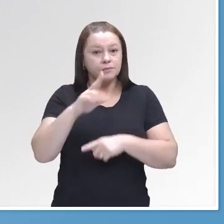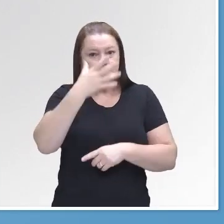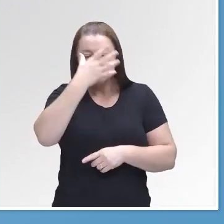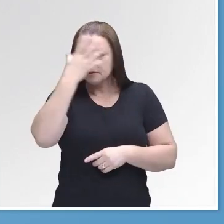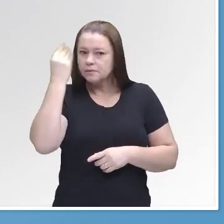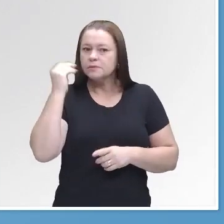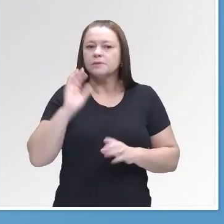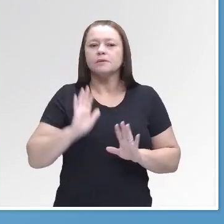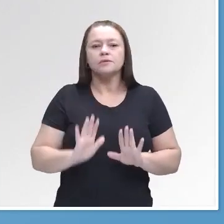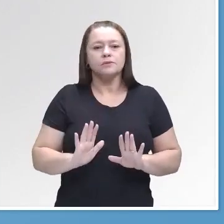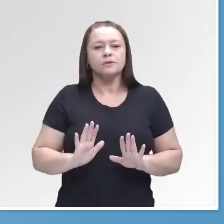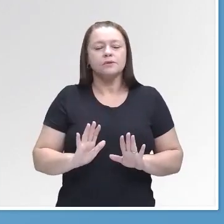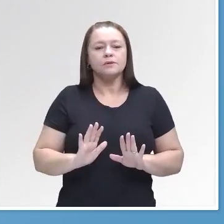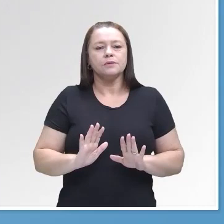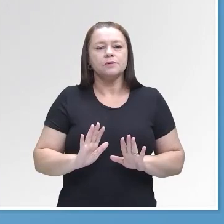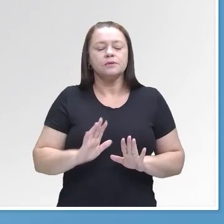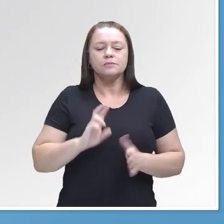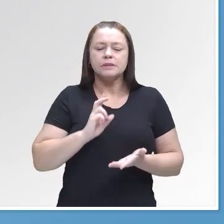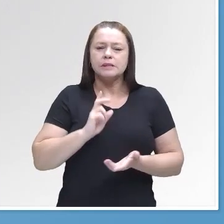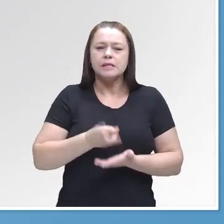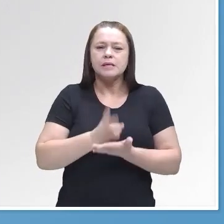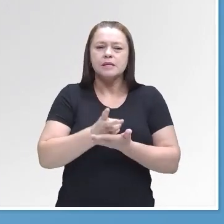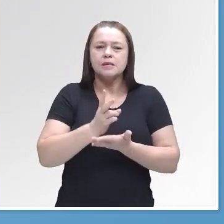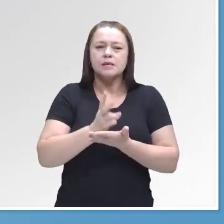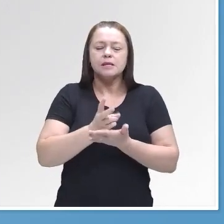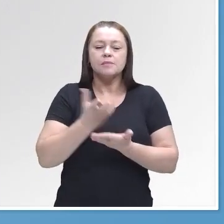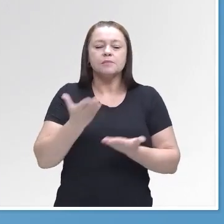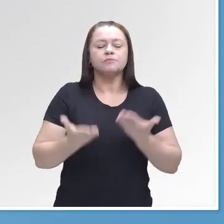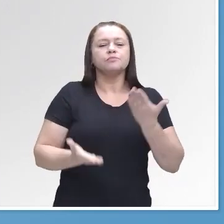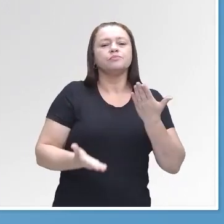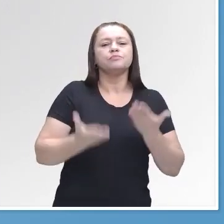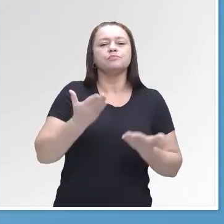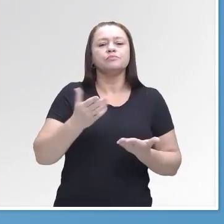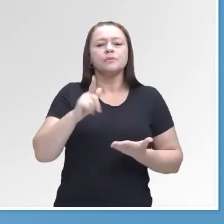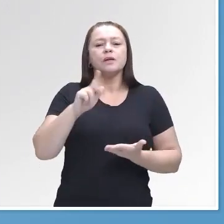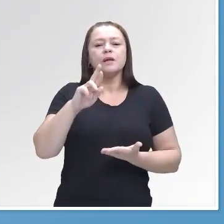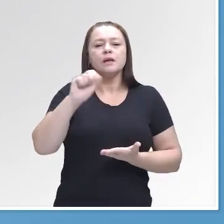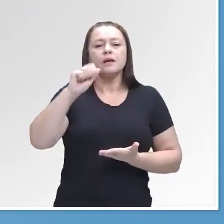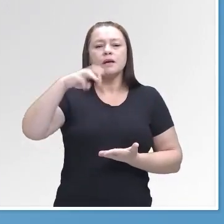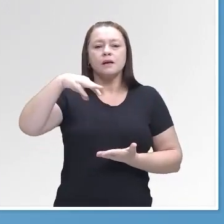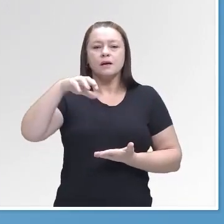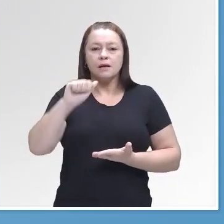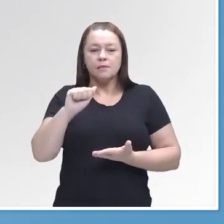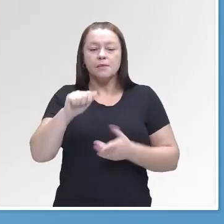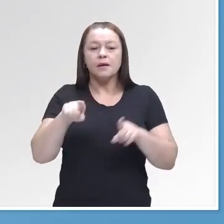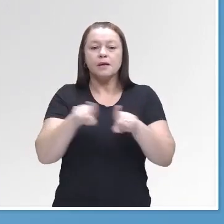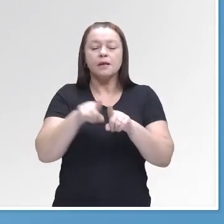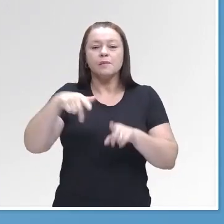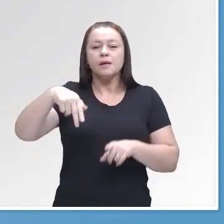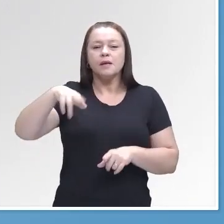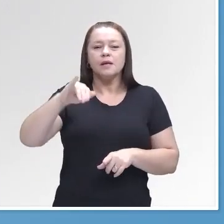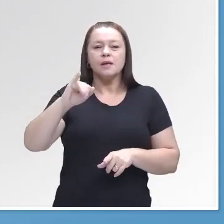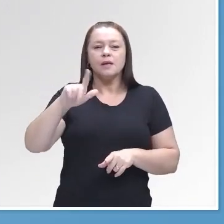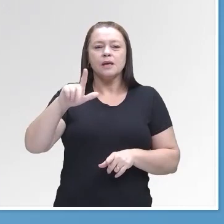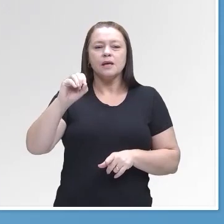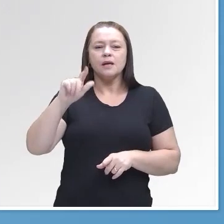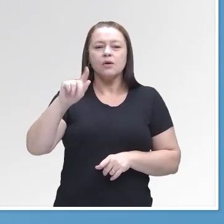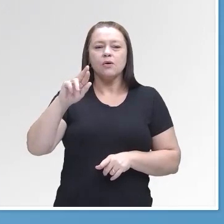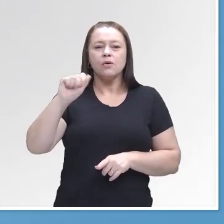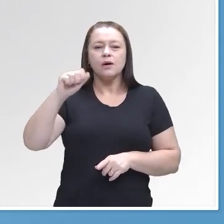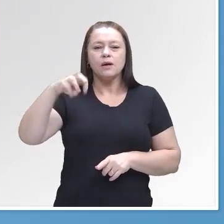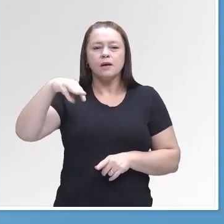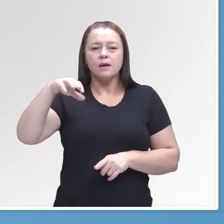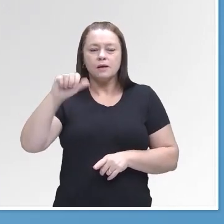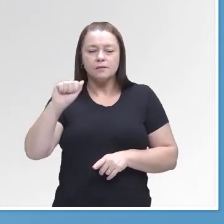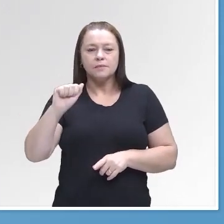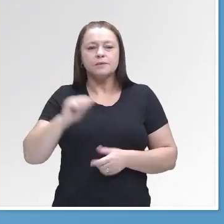esqueçam, crianças. Medida de massa, grama e quilograma. Vamos aqui para mais